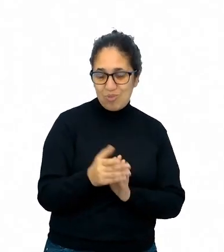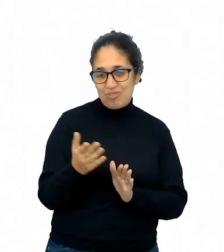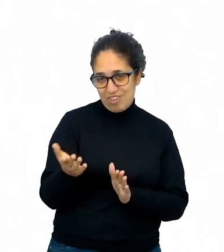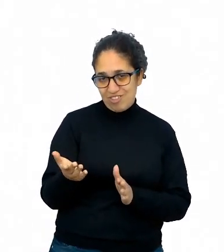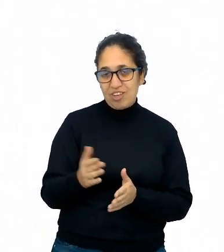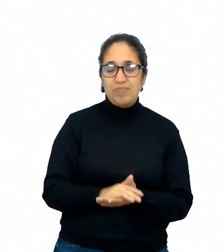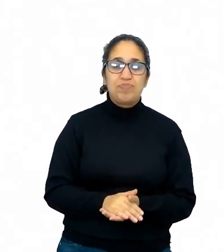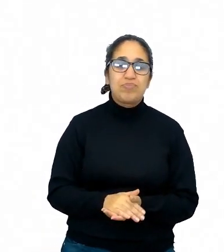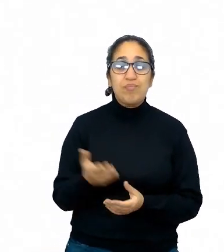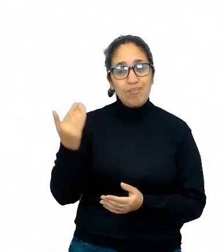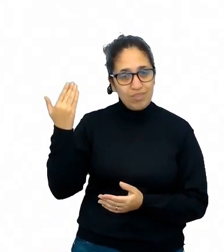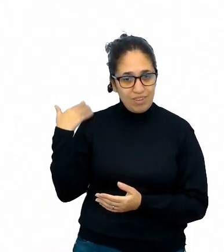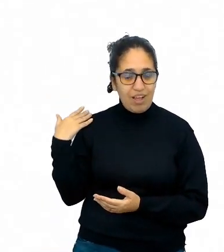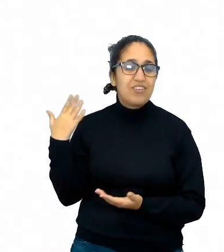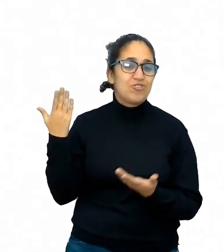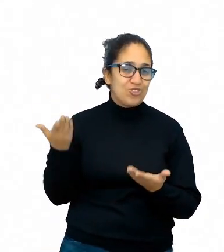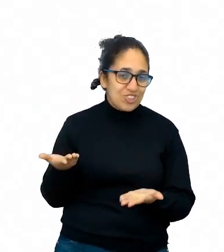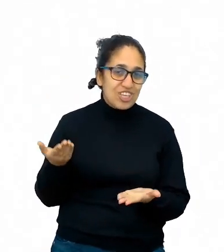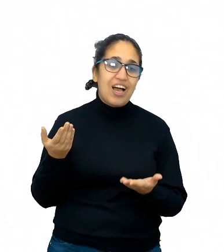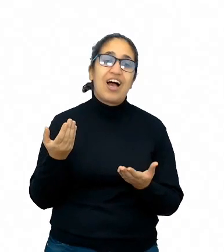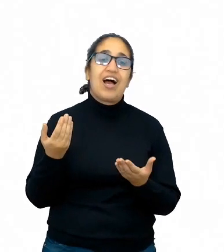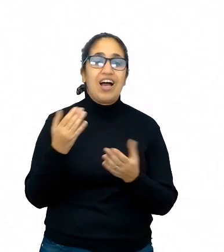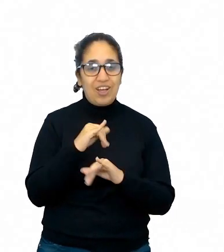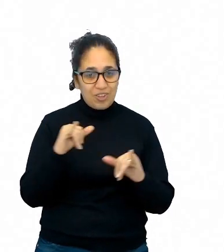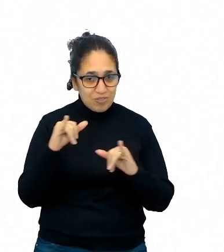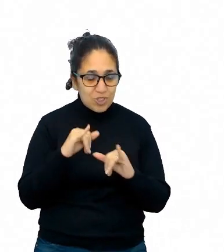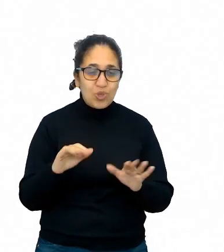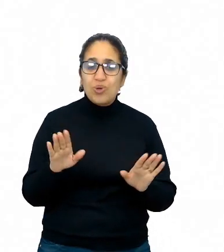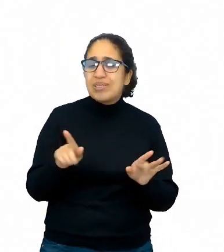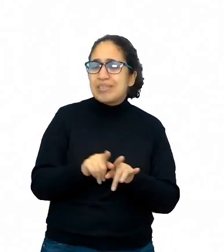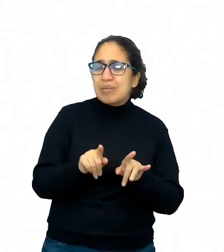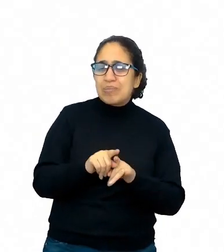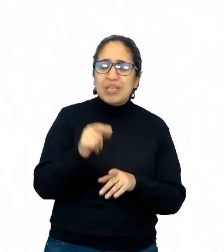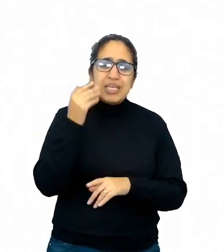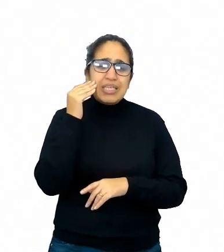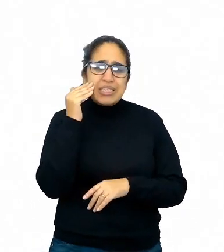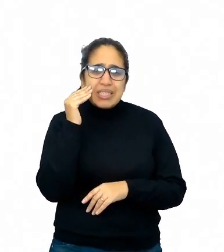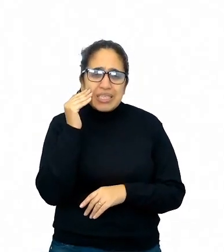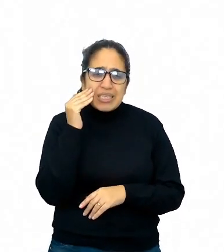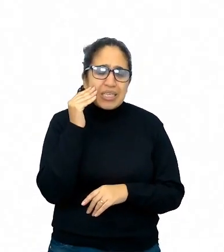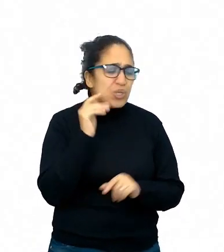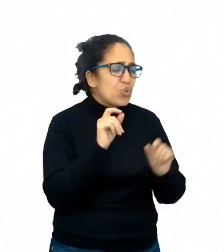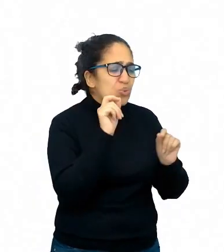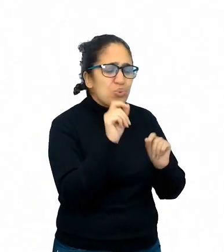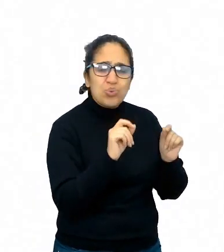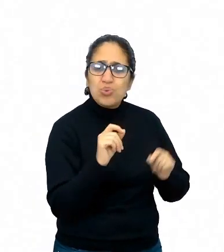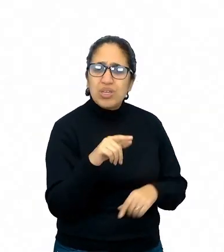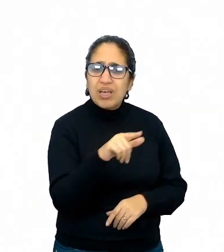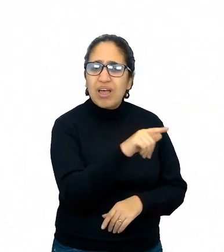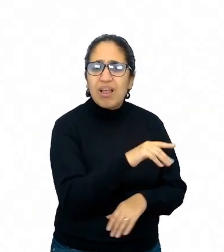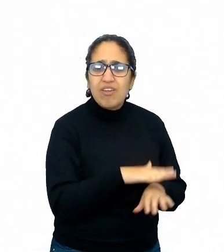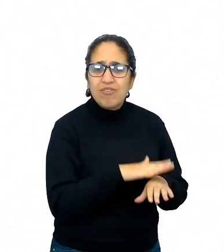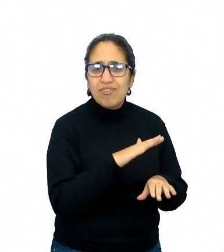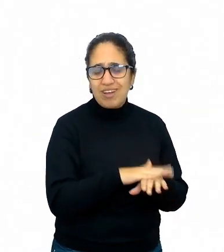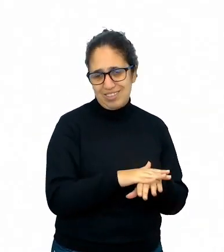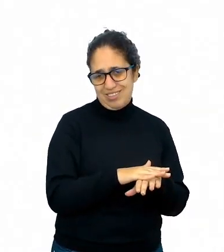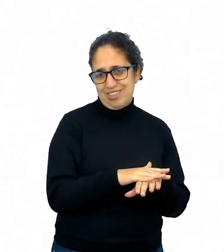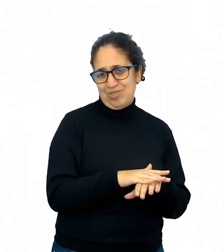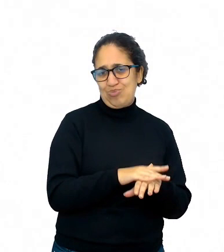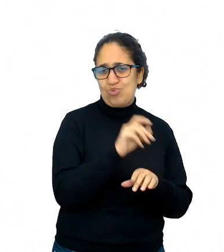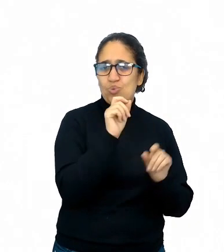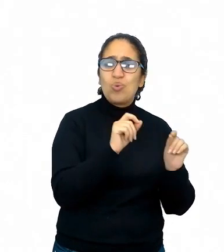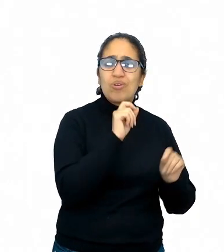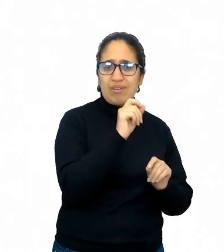informações, e sempre querer entender um pouquinho a mais ali do que o estudante está realizando, está